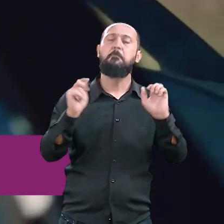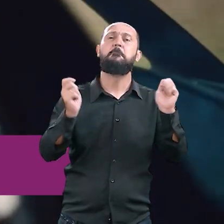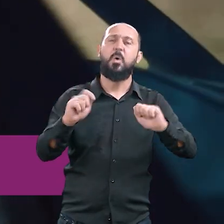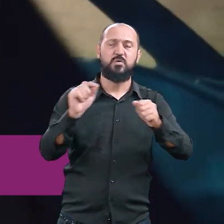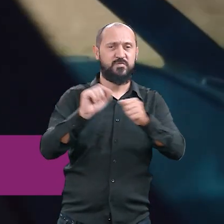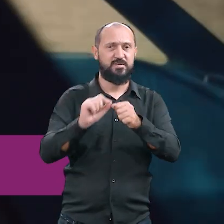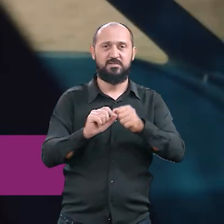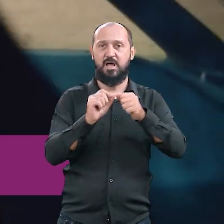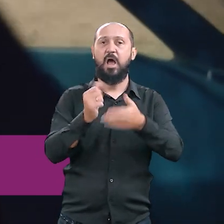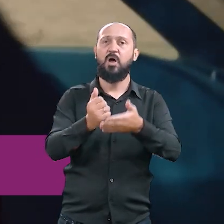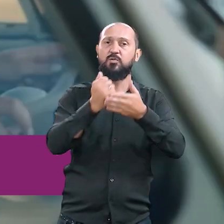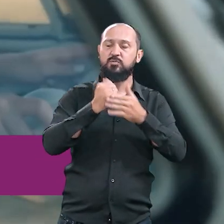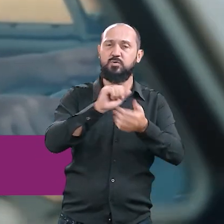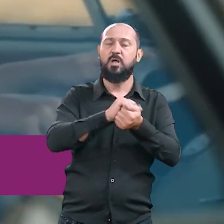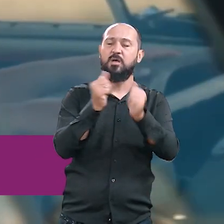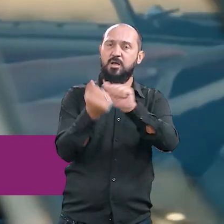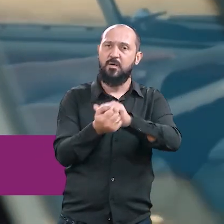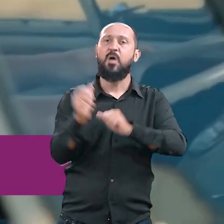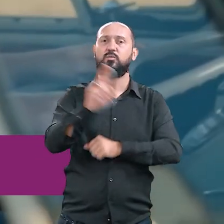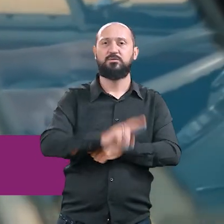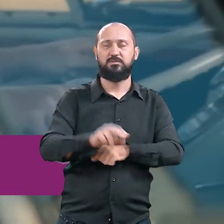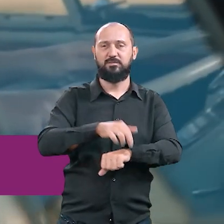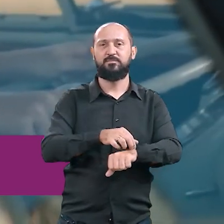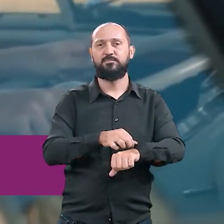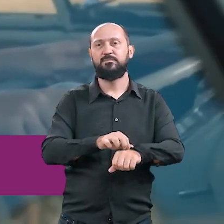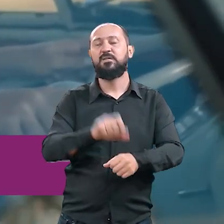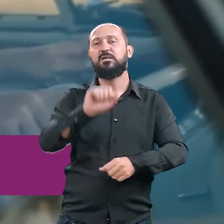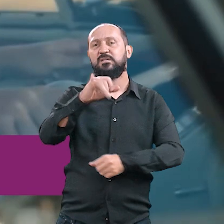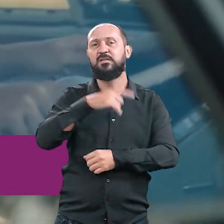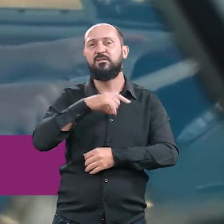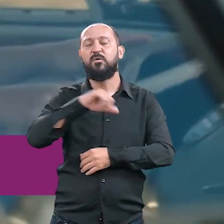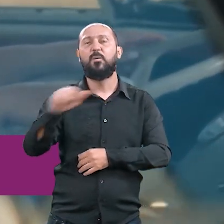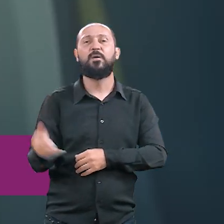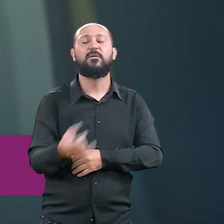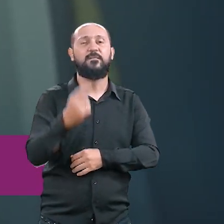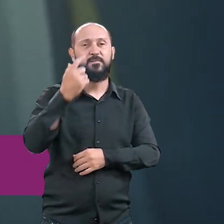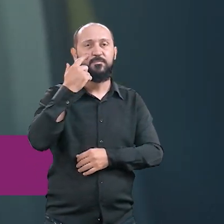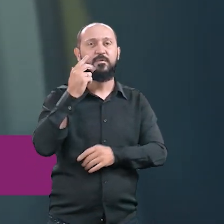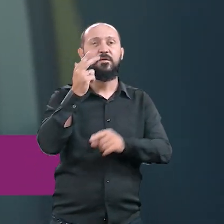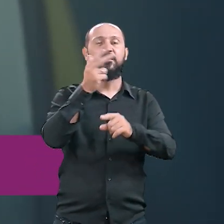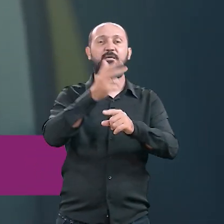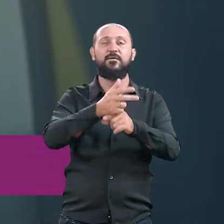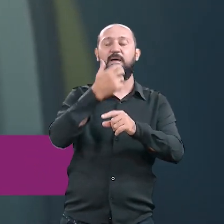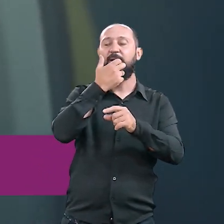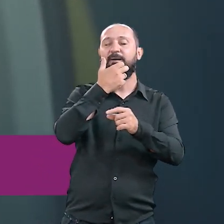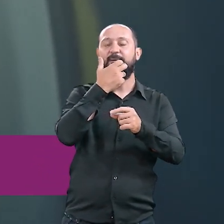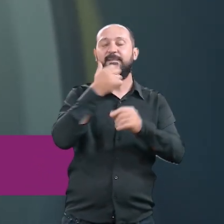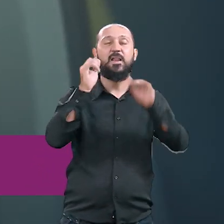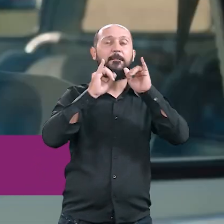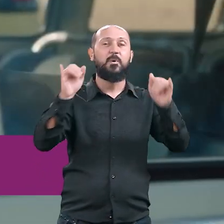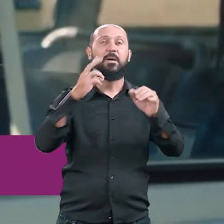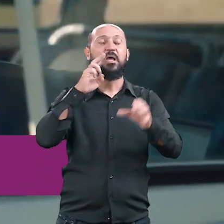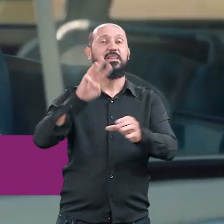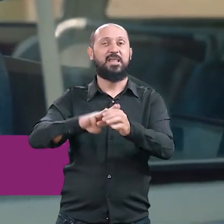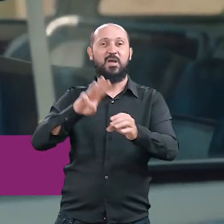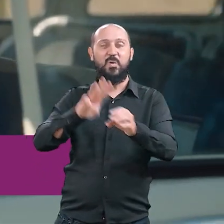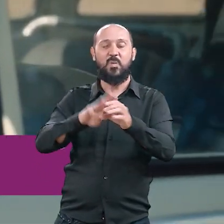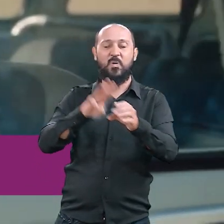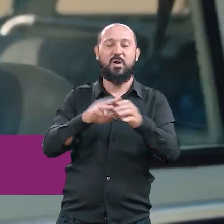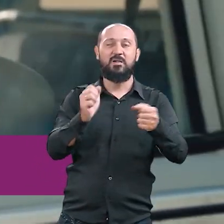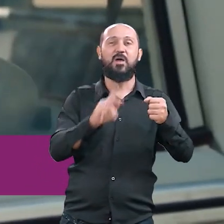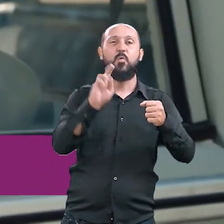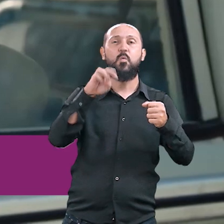desse ambiente virtual, elas também podem ser agentes de denúncia, né, os próprios eleitores. Com certeza. O que seria interessante. Eu estava comentando aqui a respeito da deepfake, e eu vou